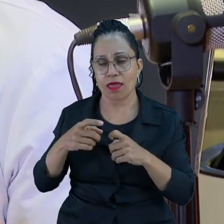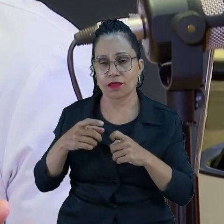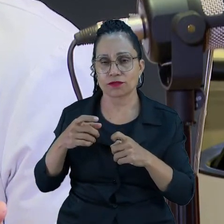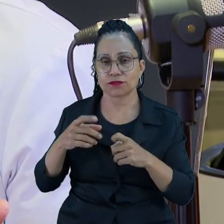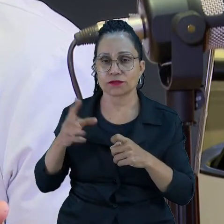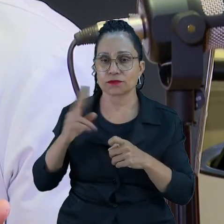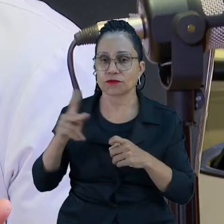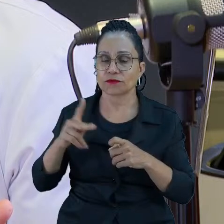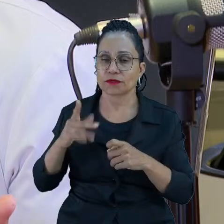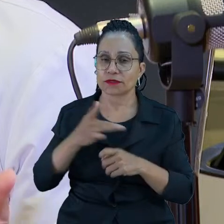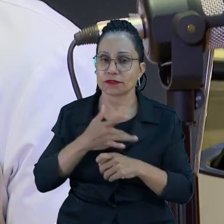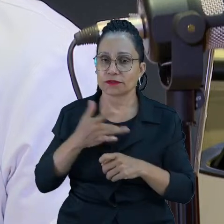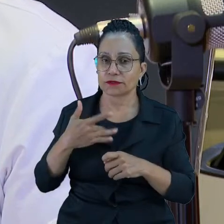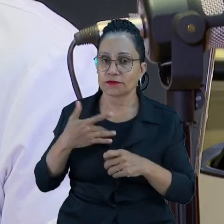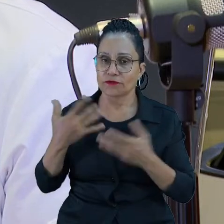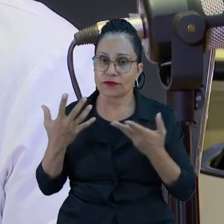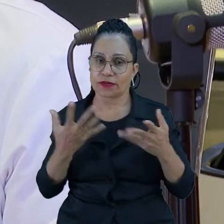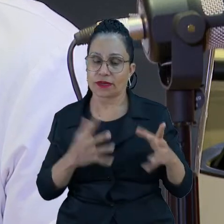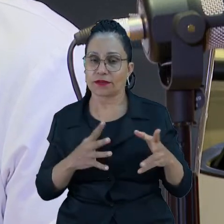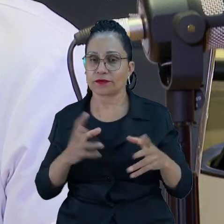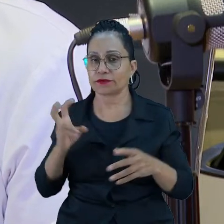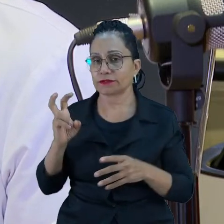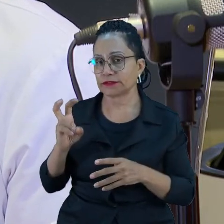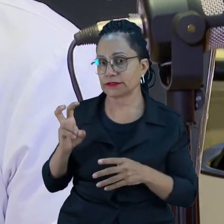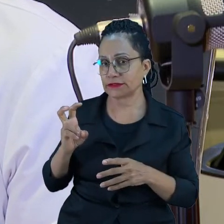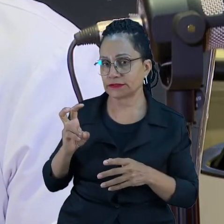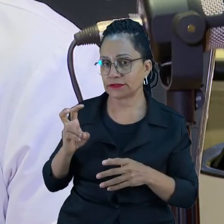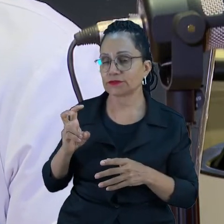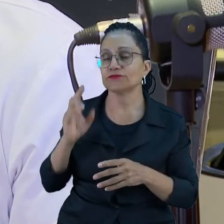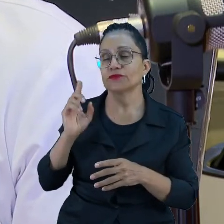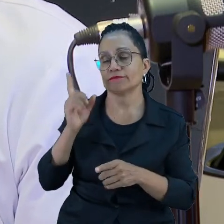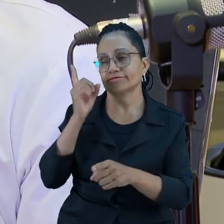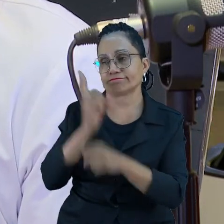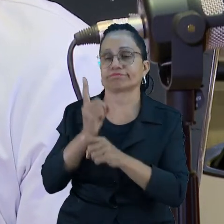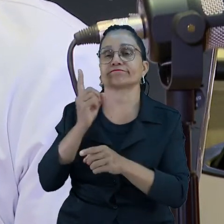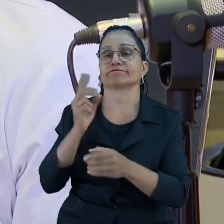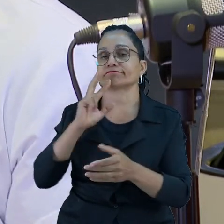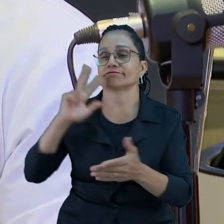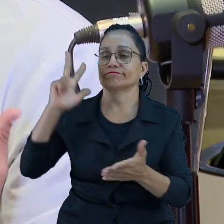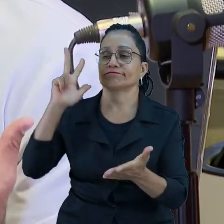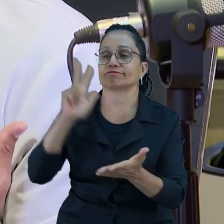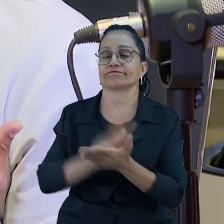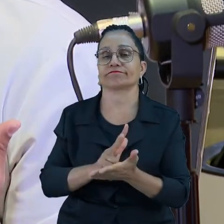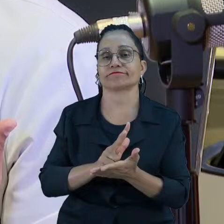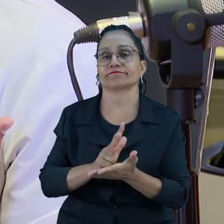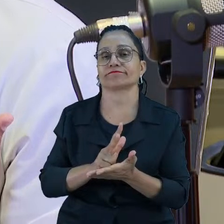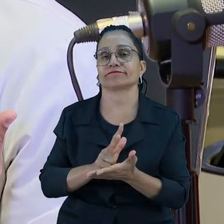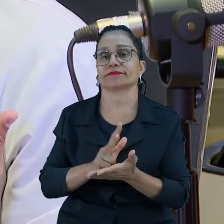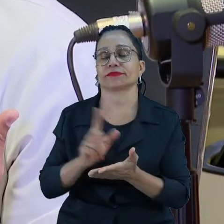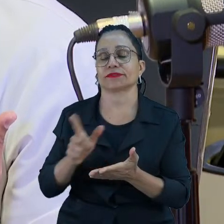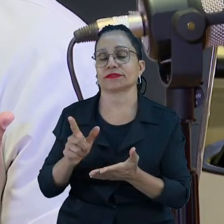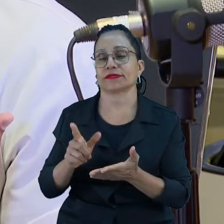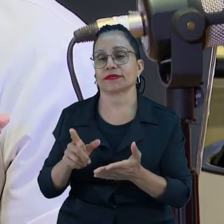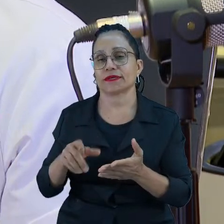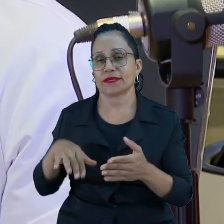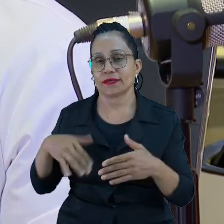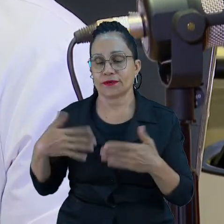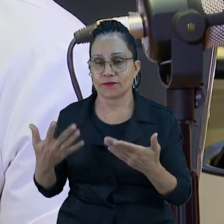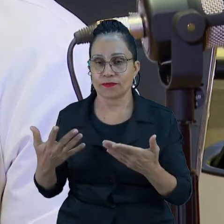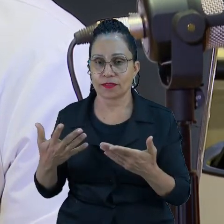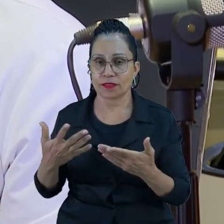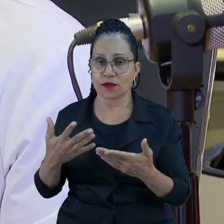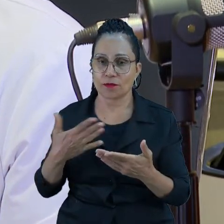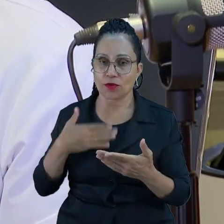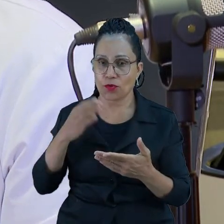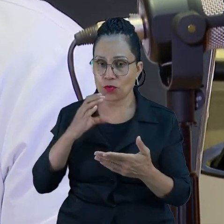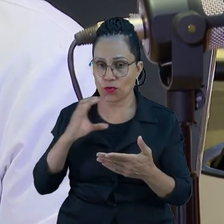da área de saúde negaram. Com 5 anos a gente teve o diagnóstico dele, certo? E eu estava com o João, meu cunhado que é médico agora, e ele